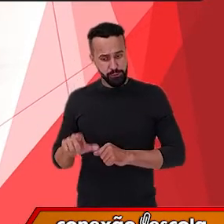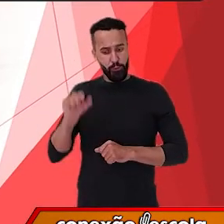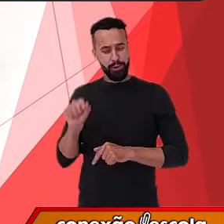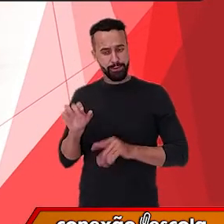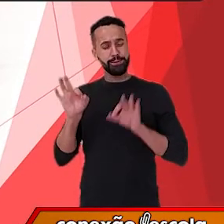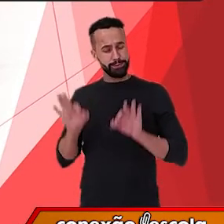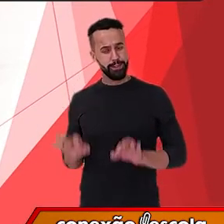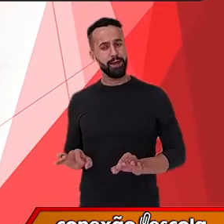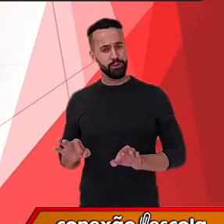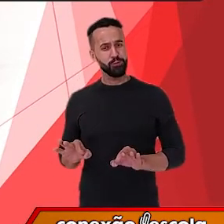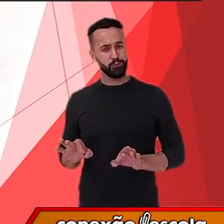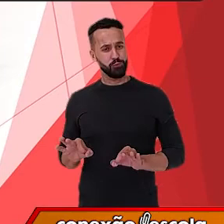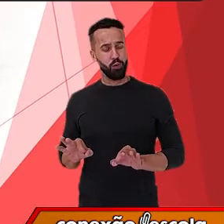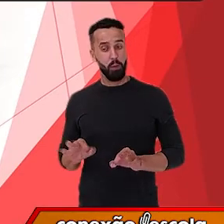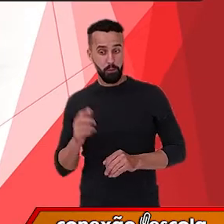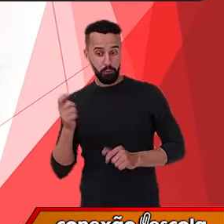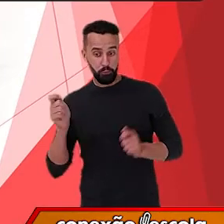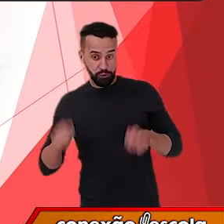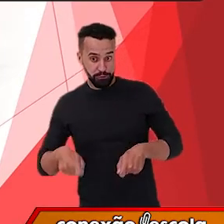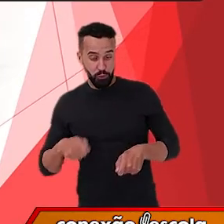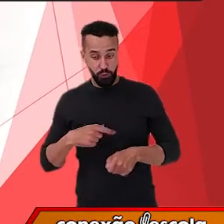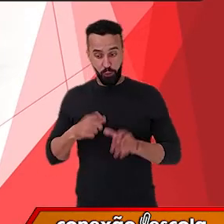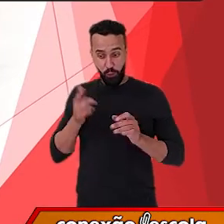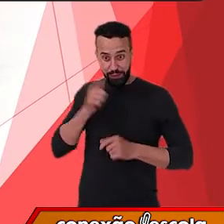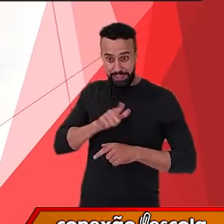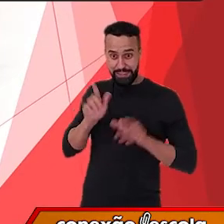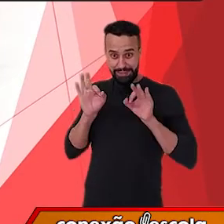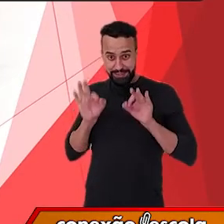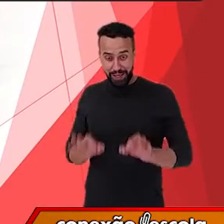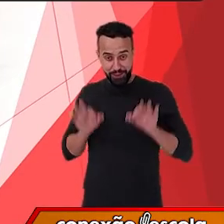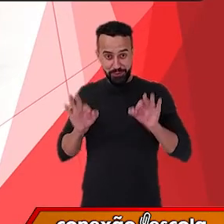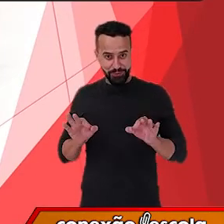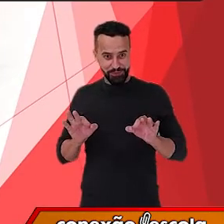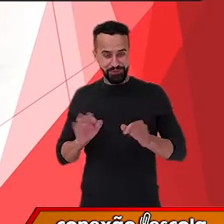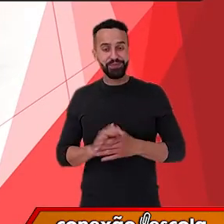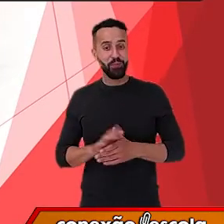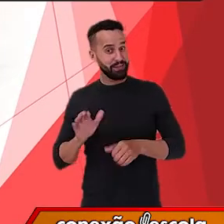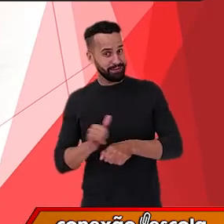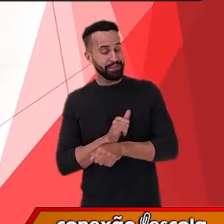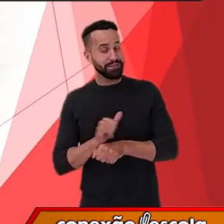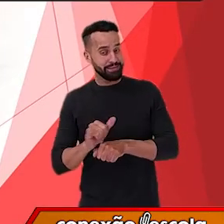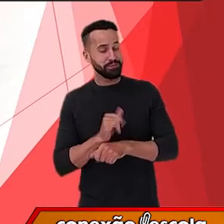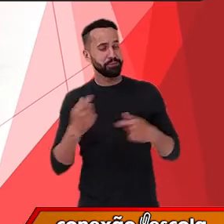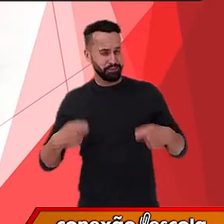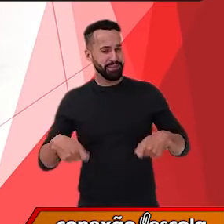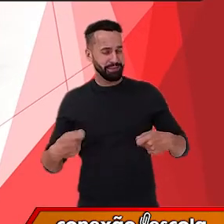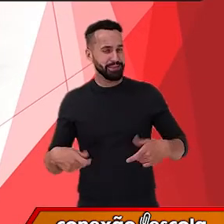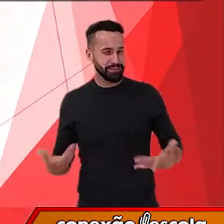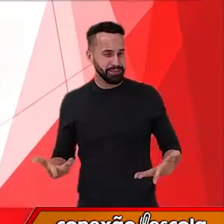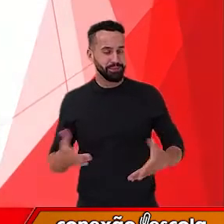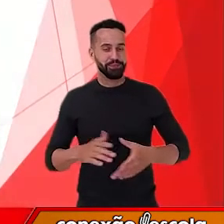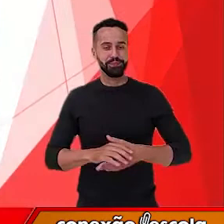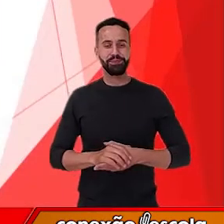melhor opção de vareta para retirar com maior chance de acerto. Viu só onde se encontra a estratégia?